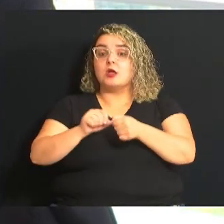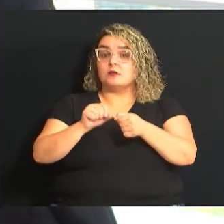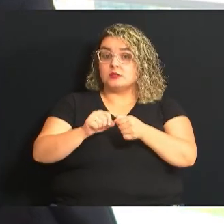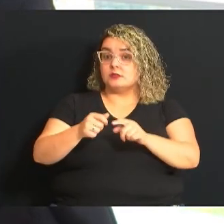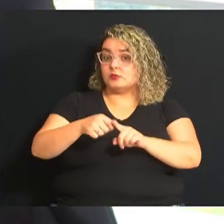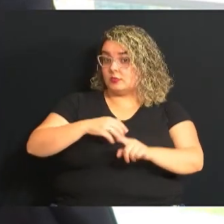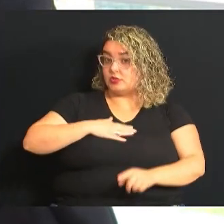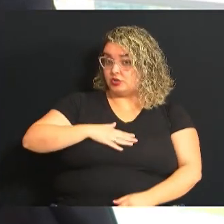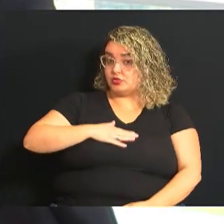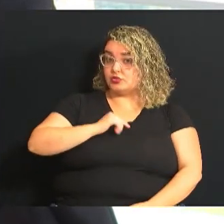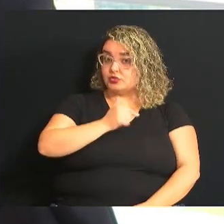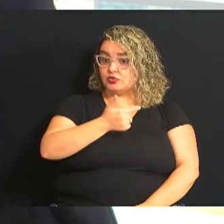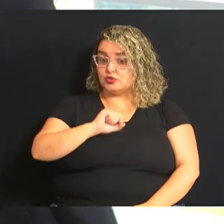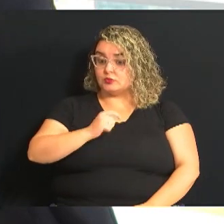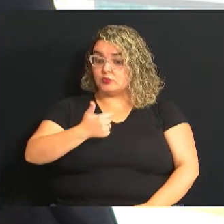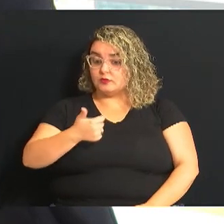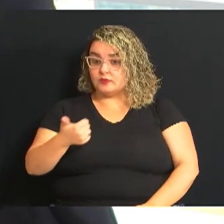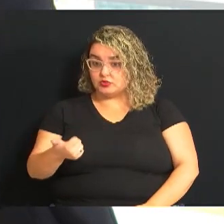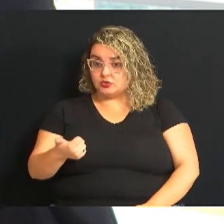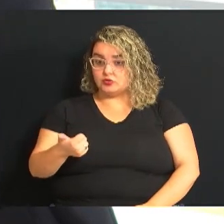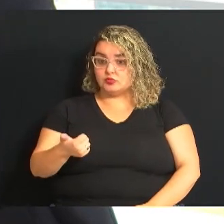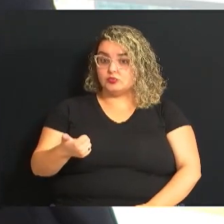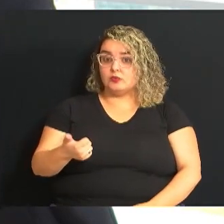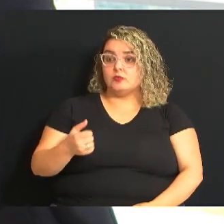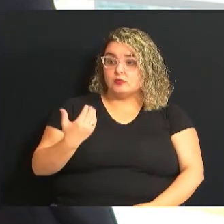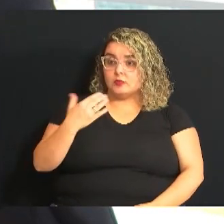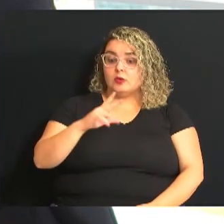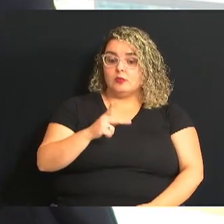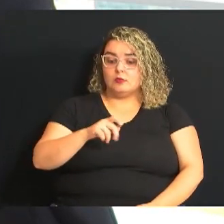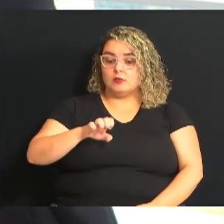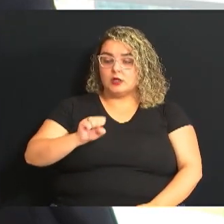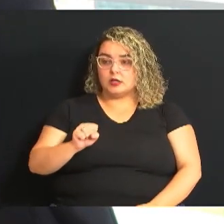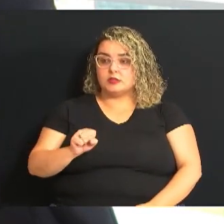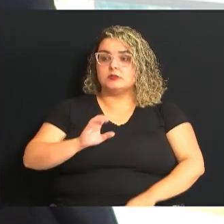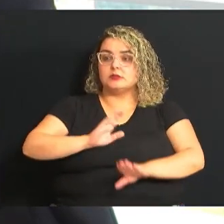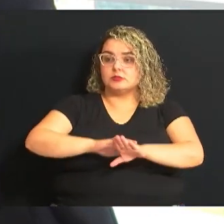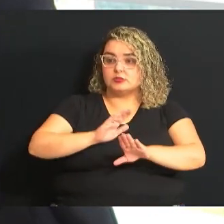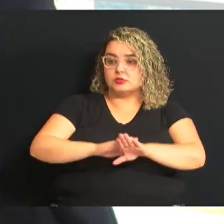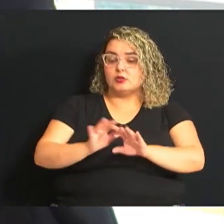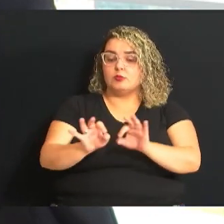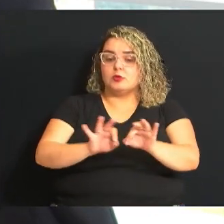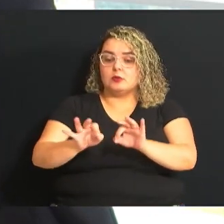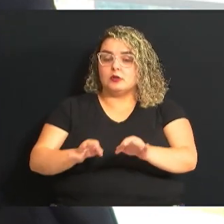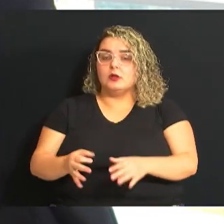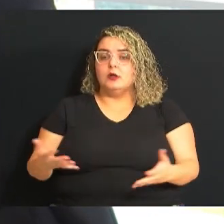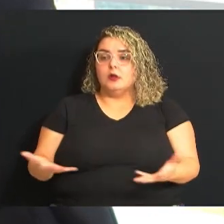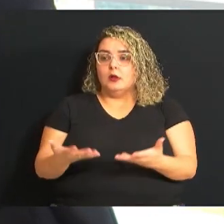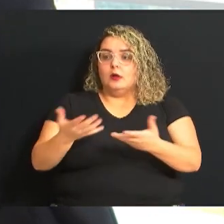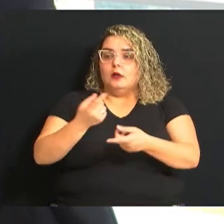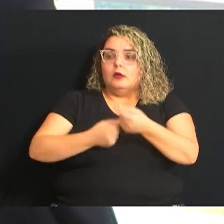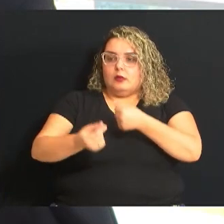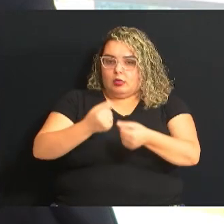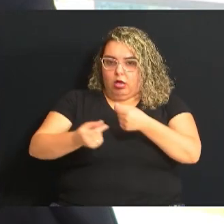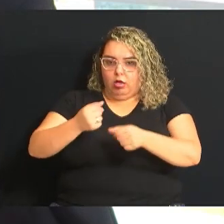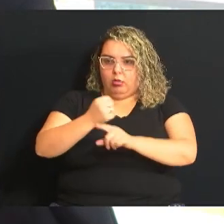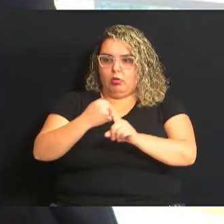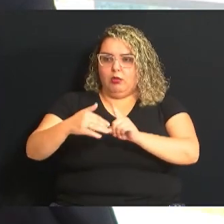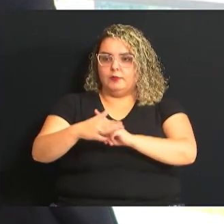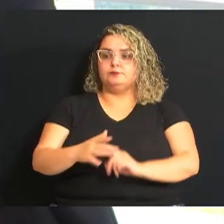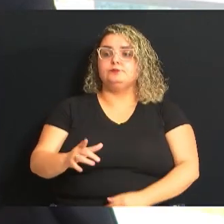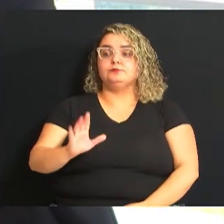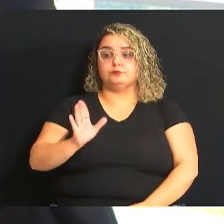venal, o que estava inviabilizando a locação dos imóveis já implantados em Campinas e estava também inviabilizando a implantação